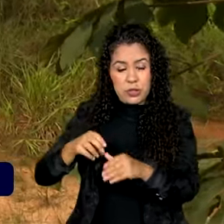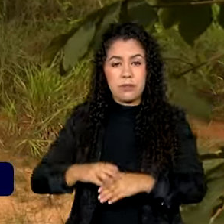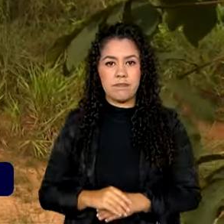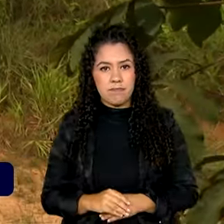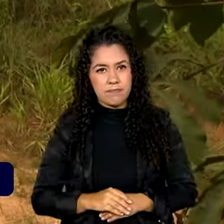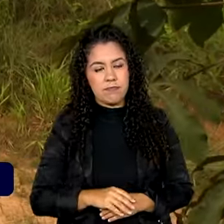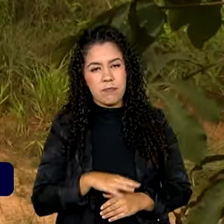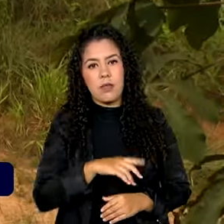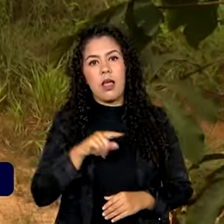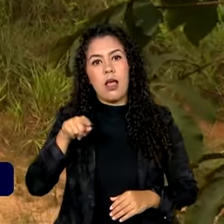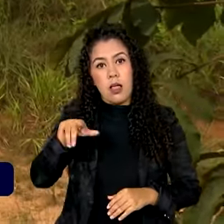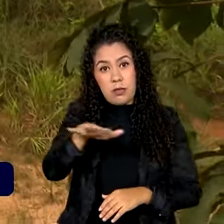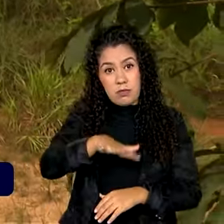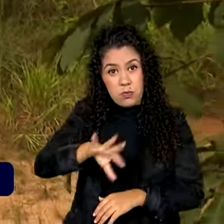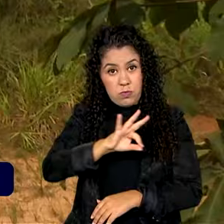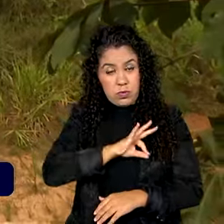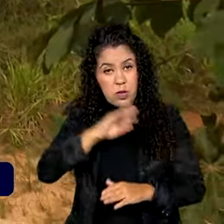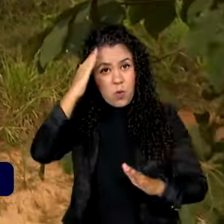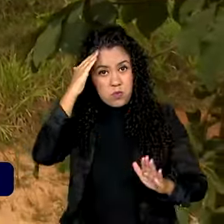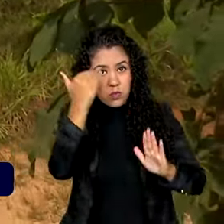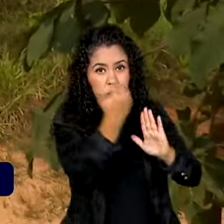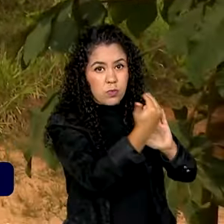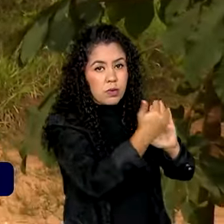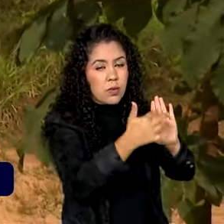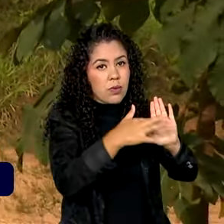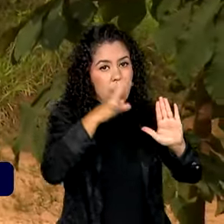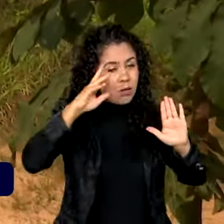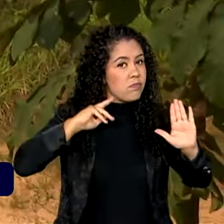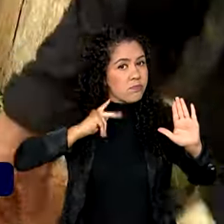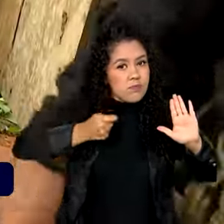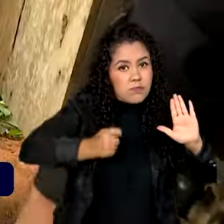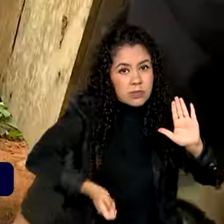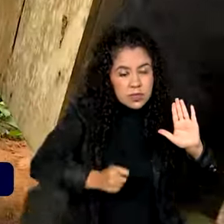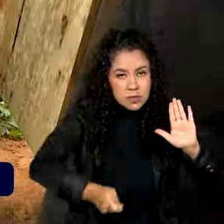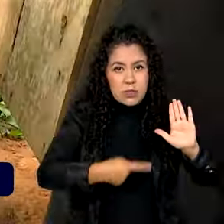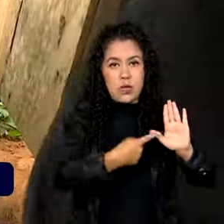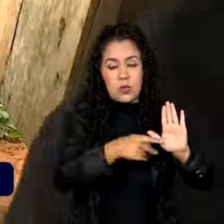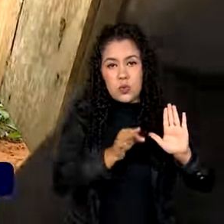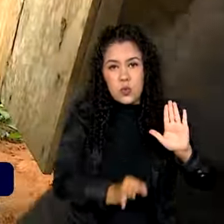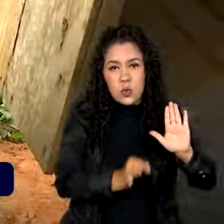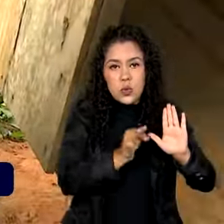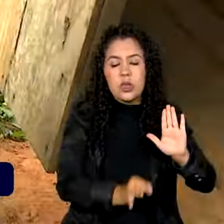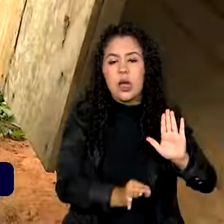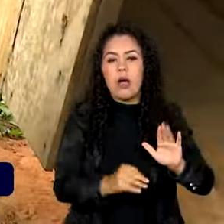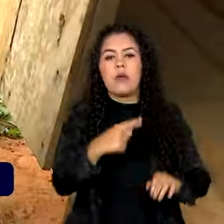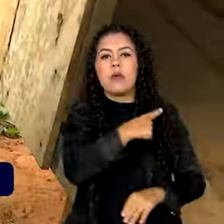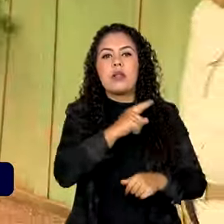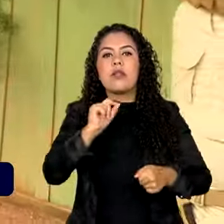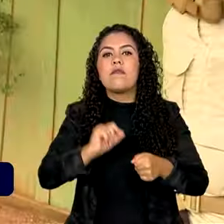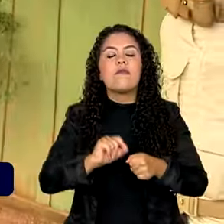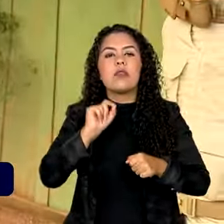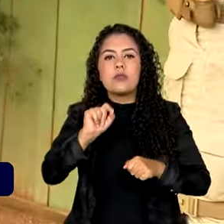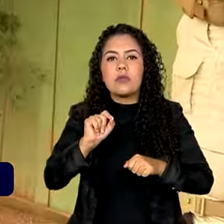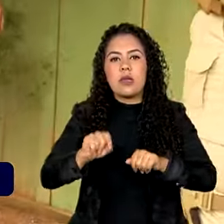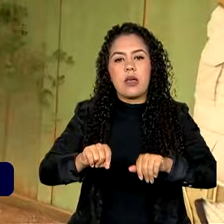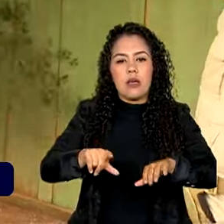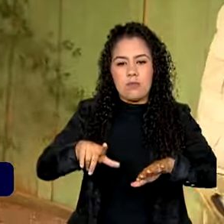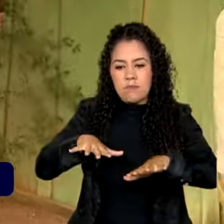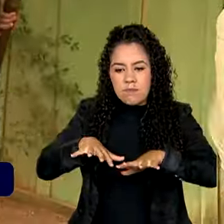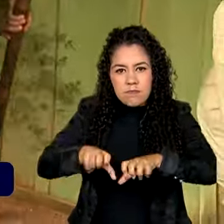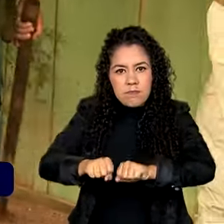Cumprindo uma decisão judicial, o governo federal iniciou há cerca de um mês uma operação de desintrusão dos